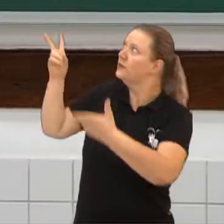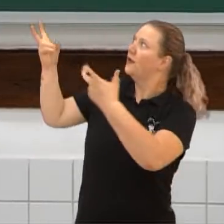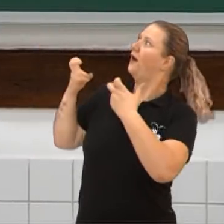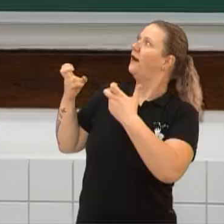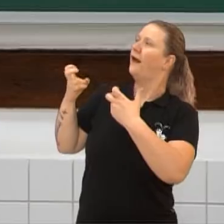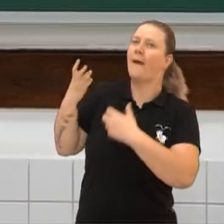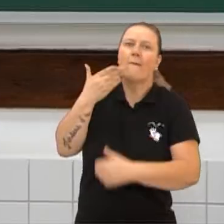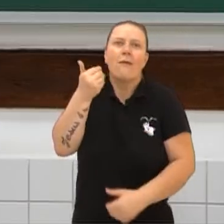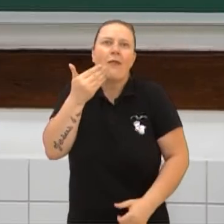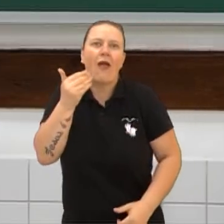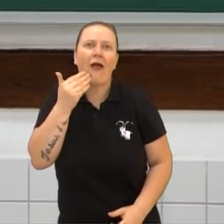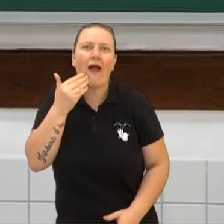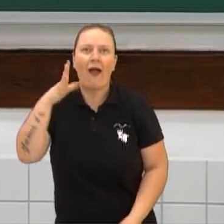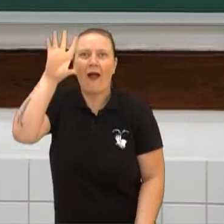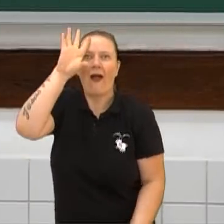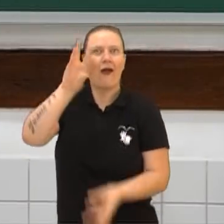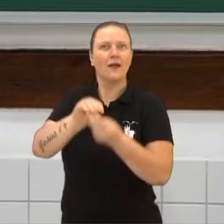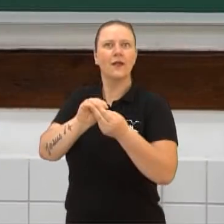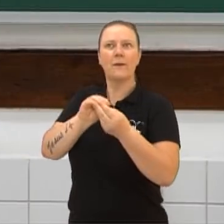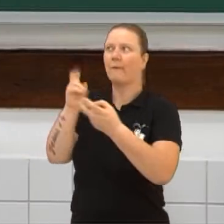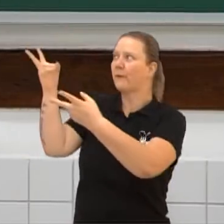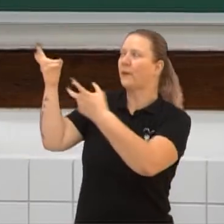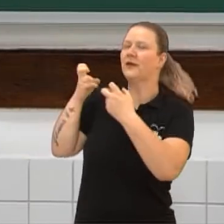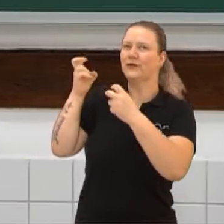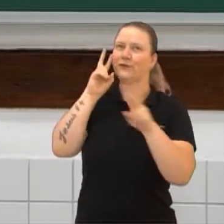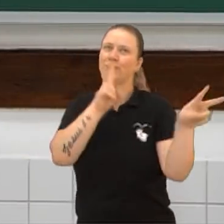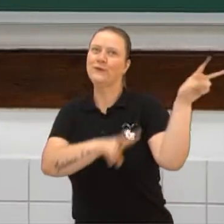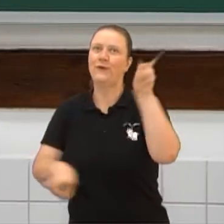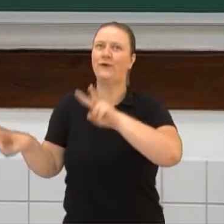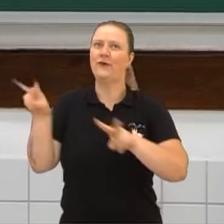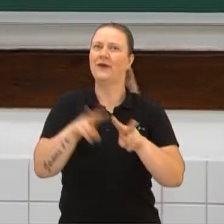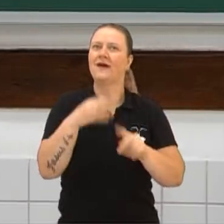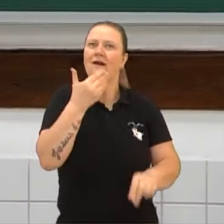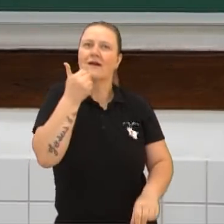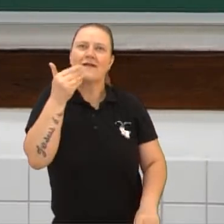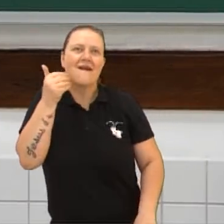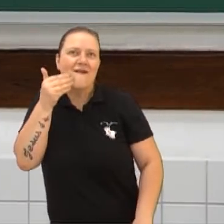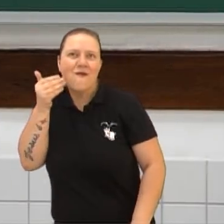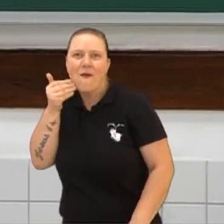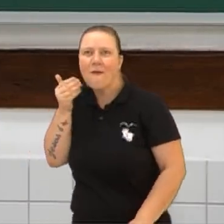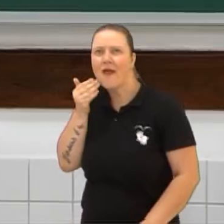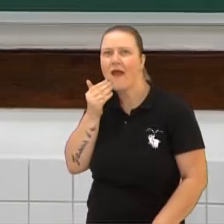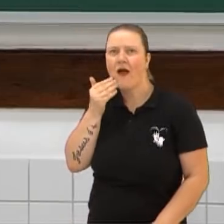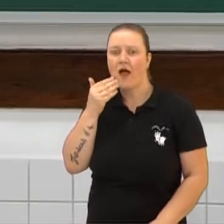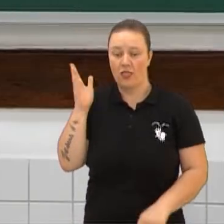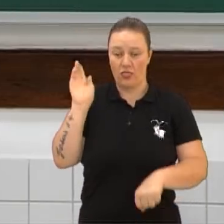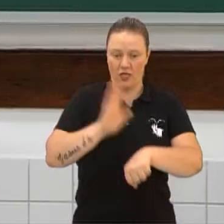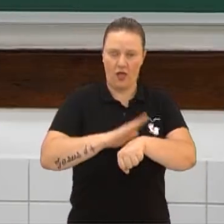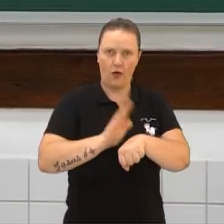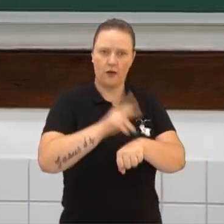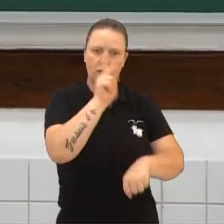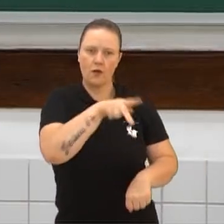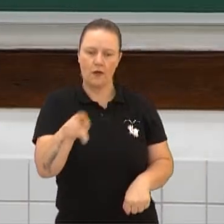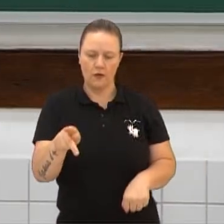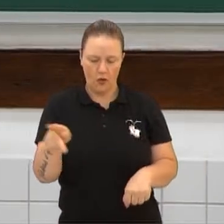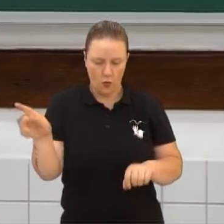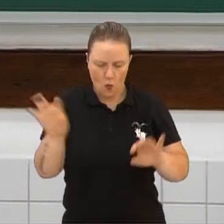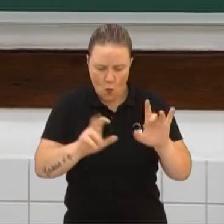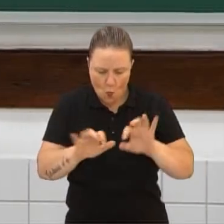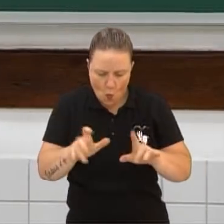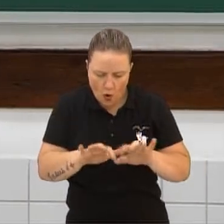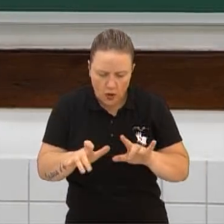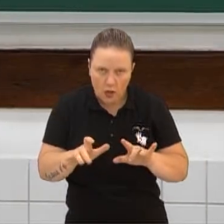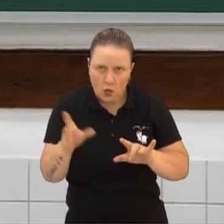acertou mais, quem acertou menos, já fica de uma forma visual. O professor, né, quando ele for lá lançar essa notinha, já está tudo certinho,